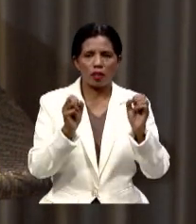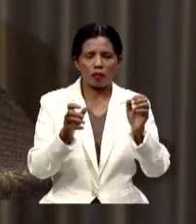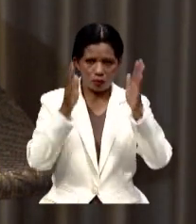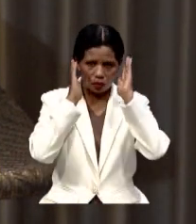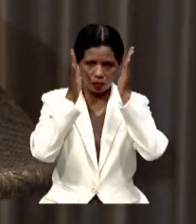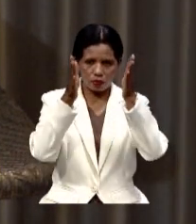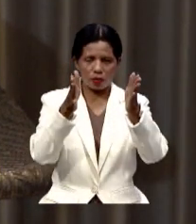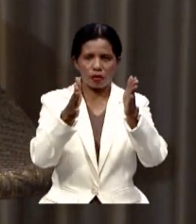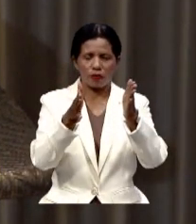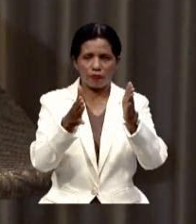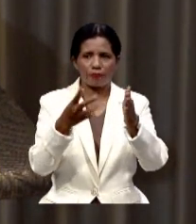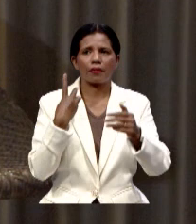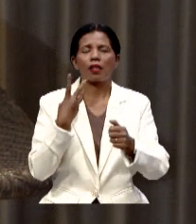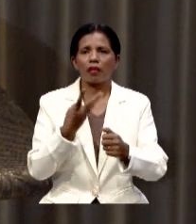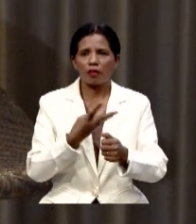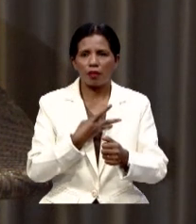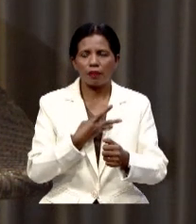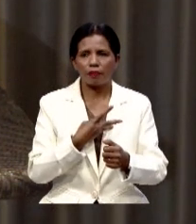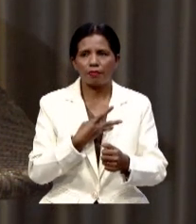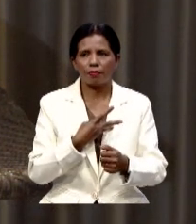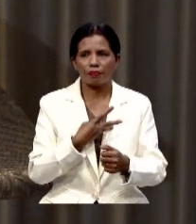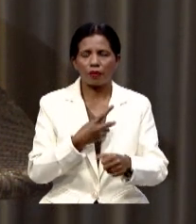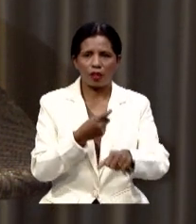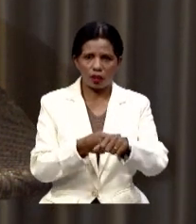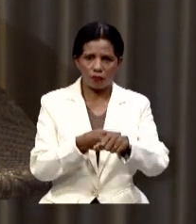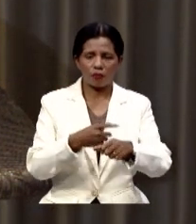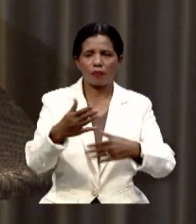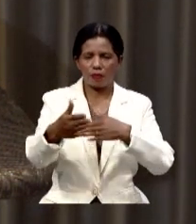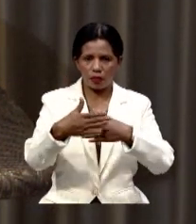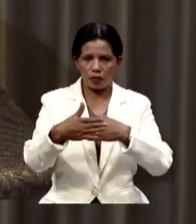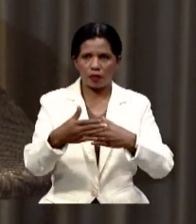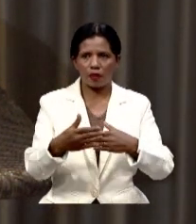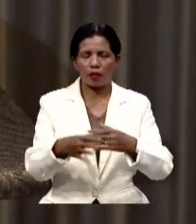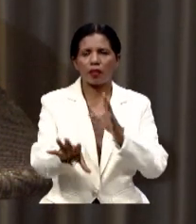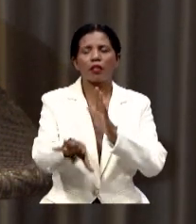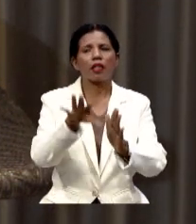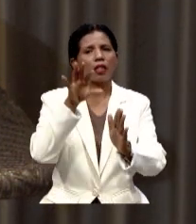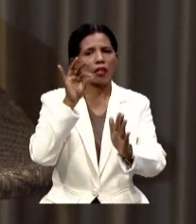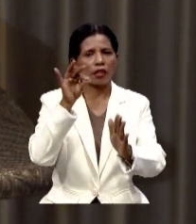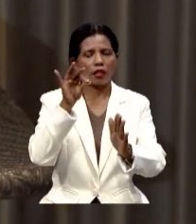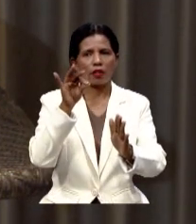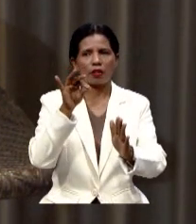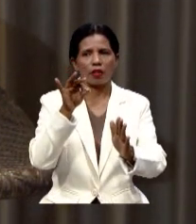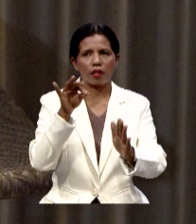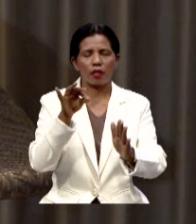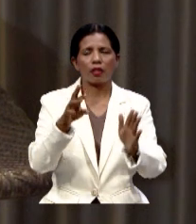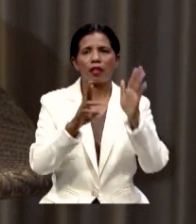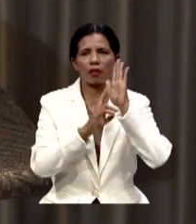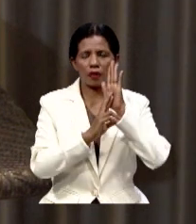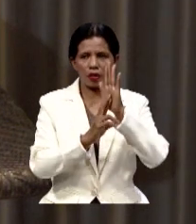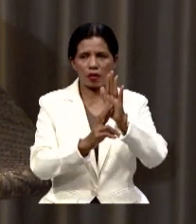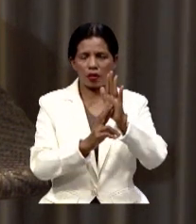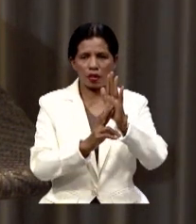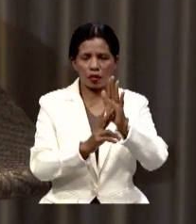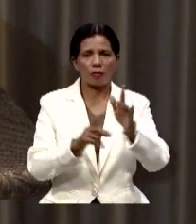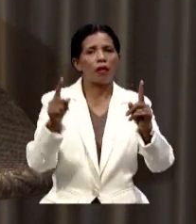atenção, e estamos o tempo para que Lara nomeia e tenha representante da